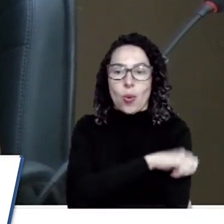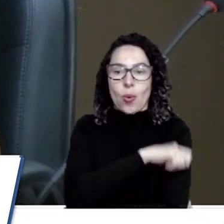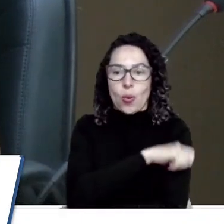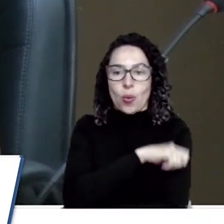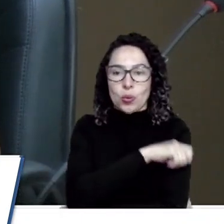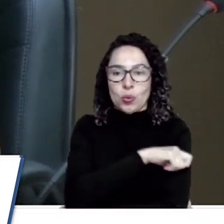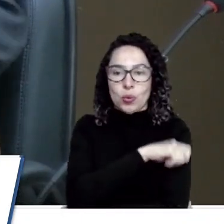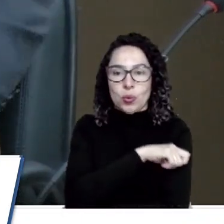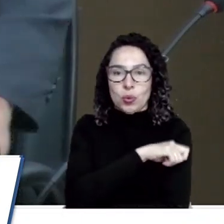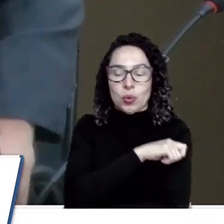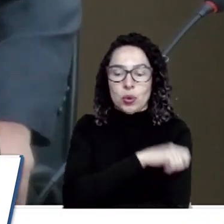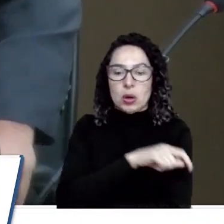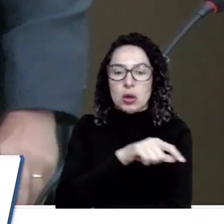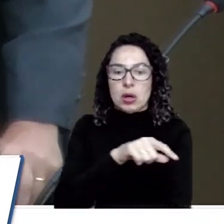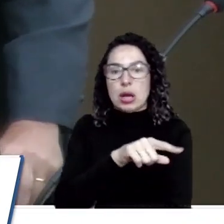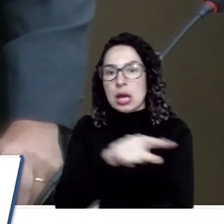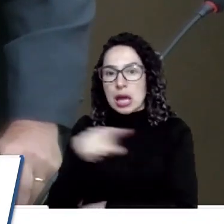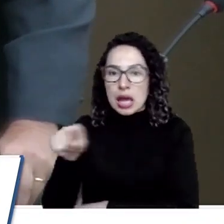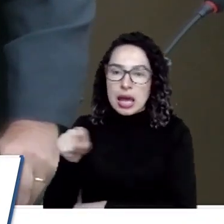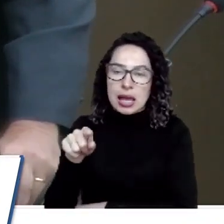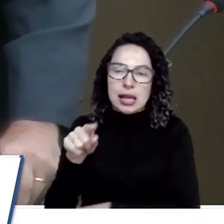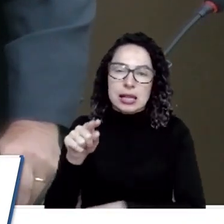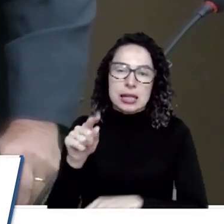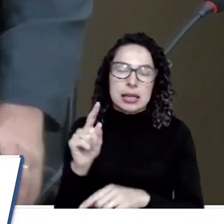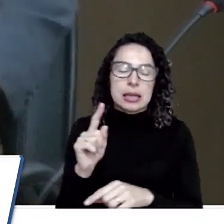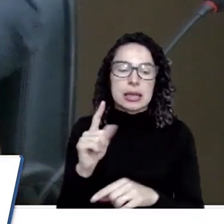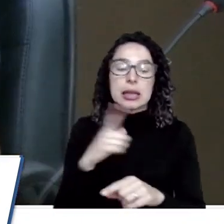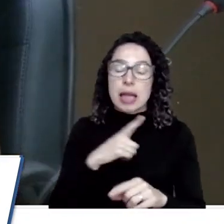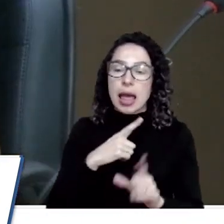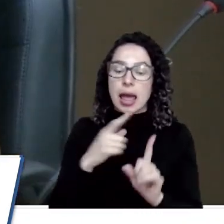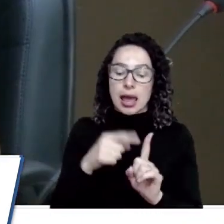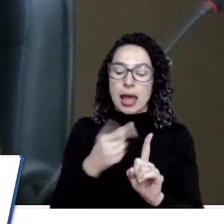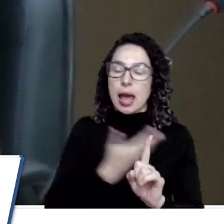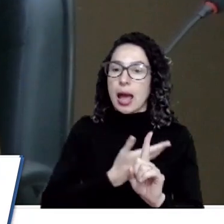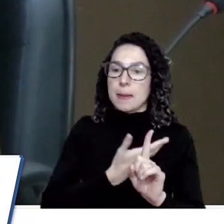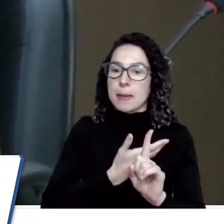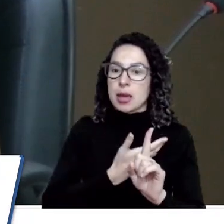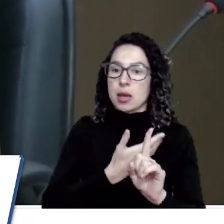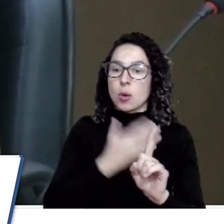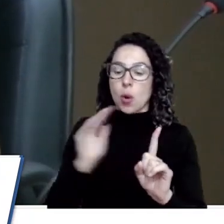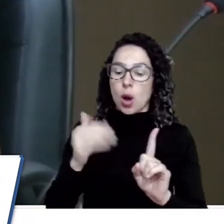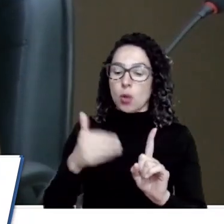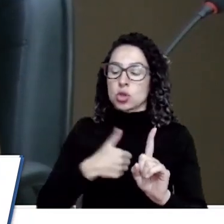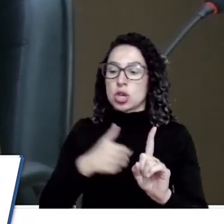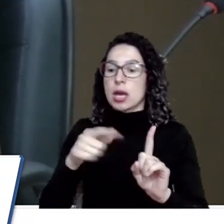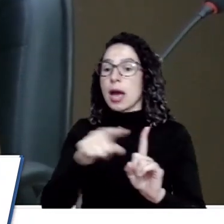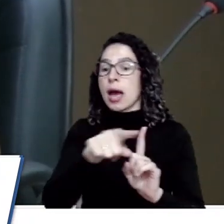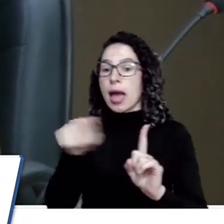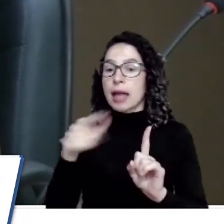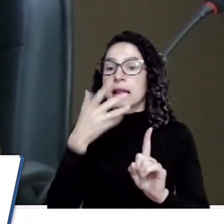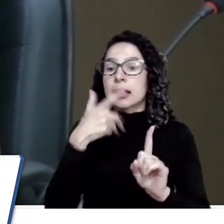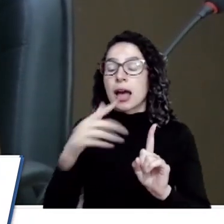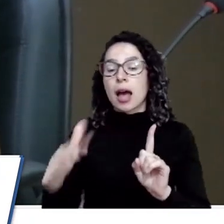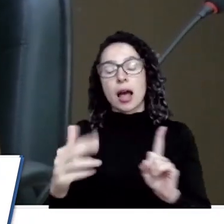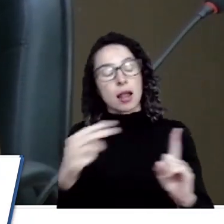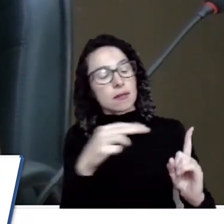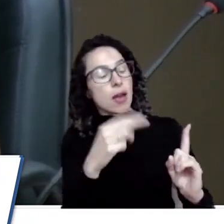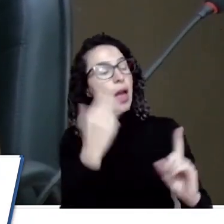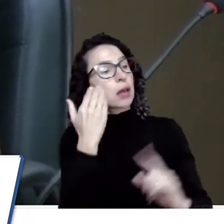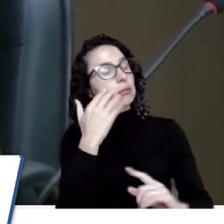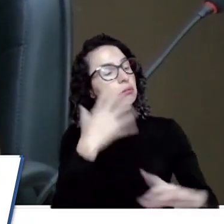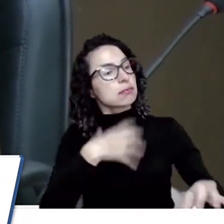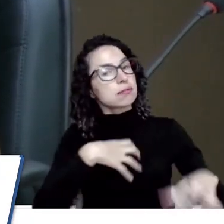que tem uma criança com espectro autista também entender. Sim. Né? Porque são